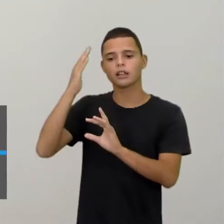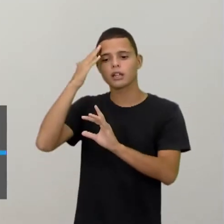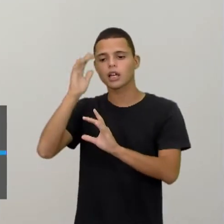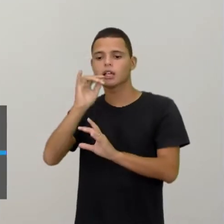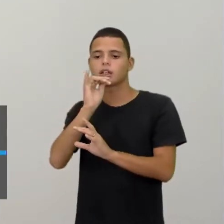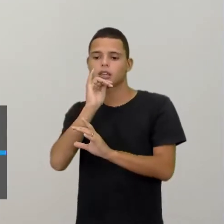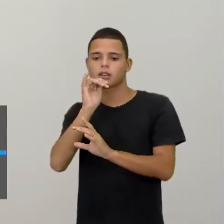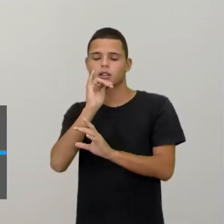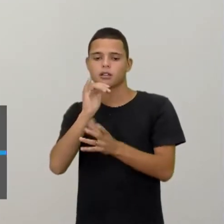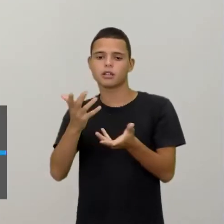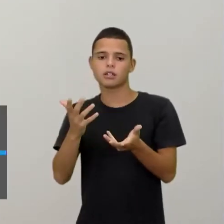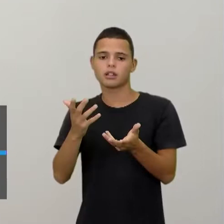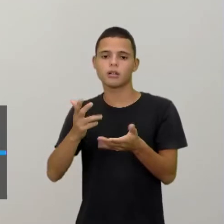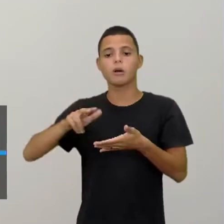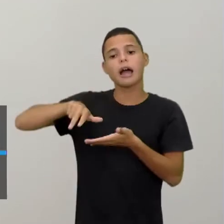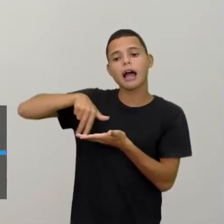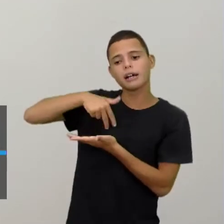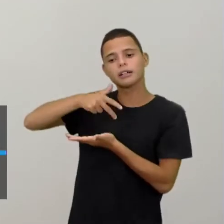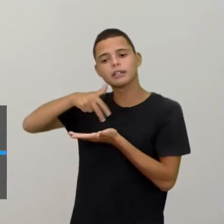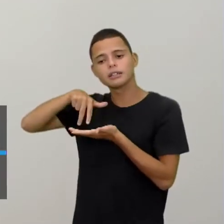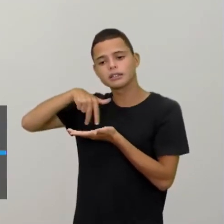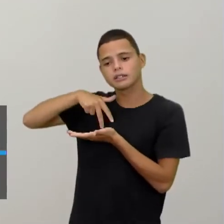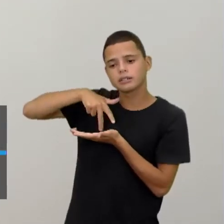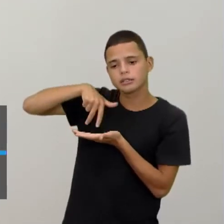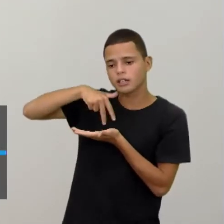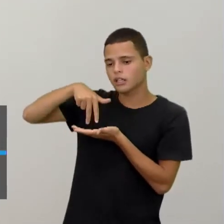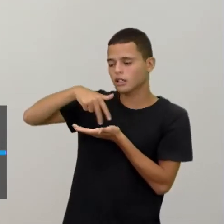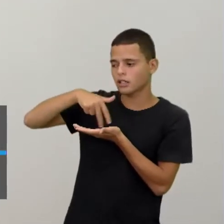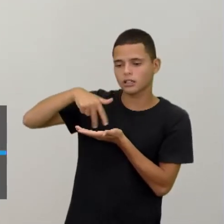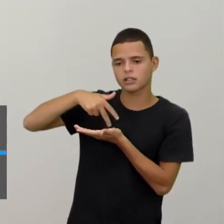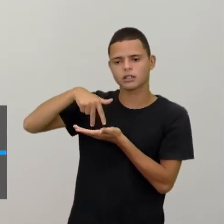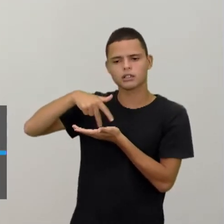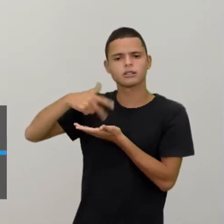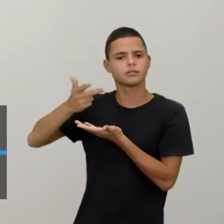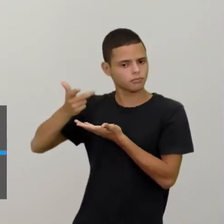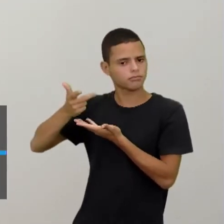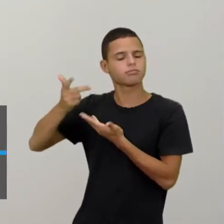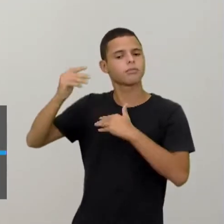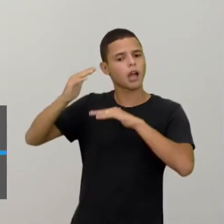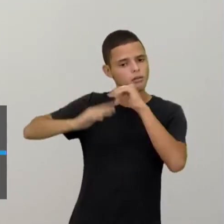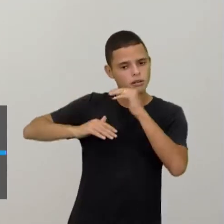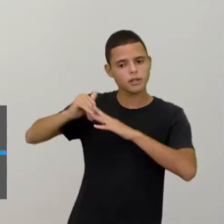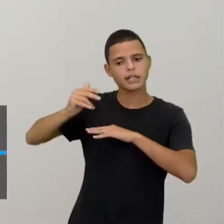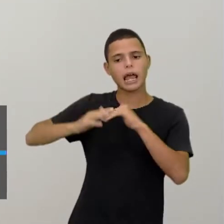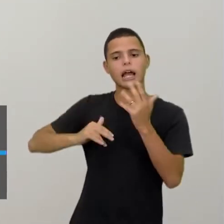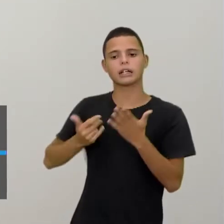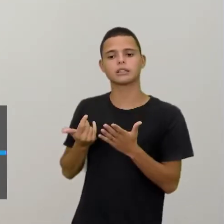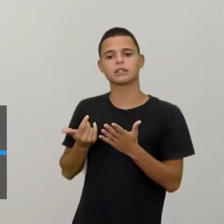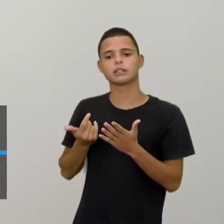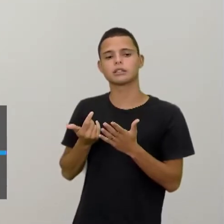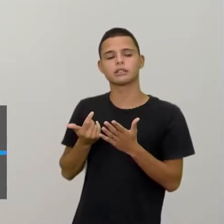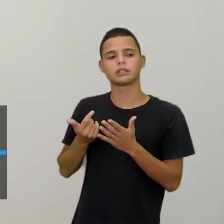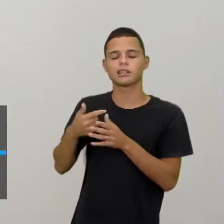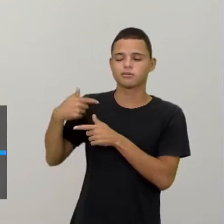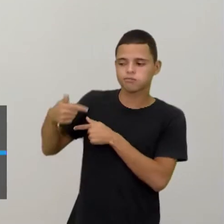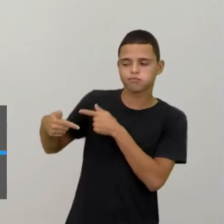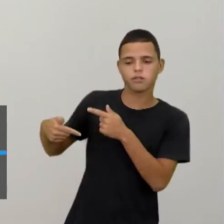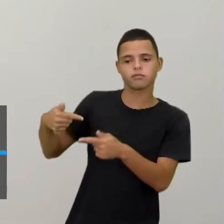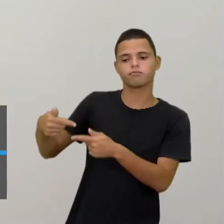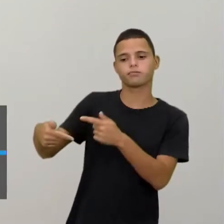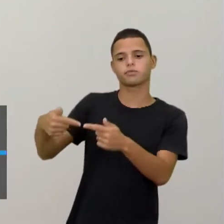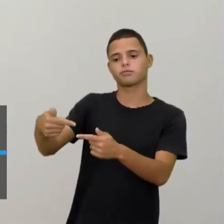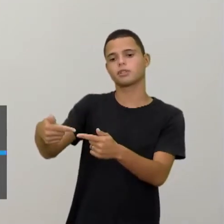por exemplo, a dança do carnaval é uma técnica. E essa técnica, ela foi passada de geração em